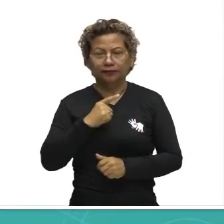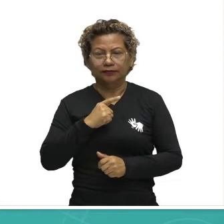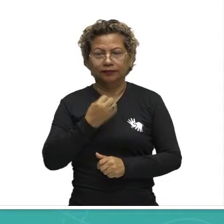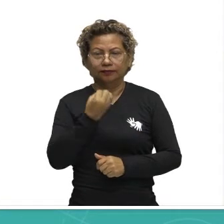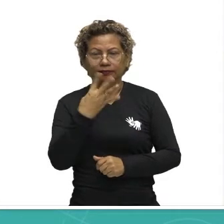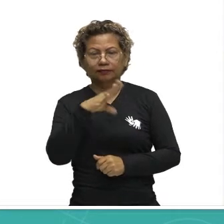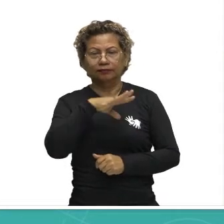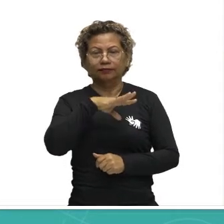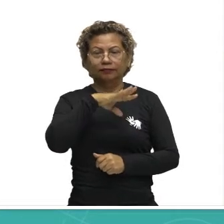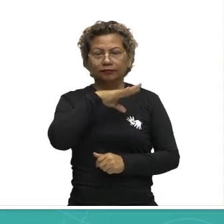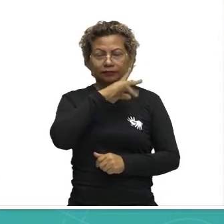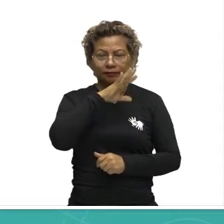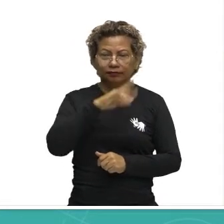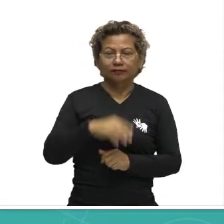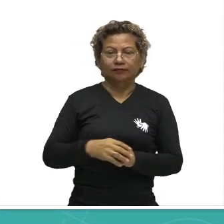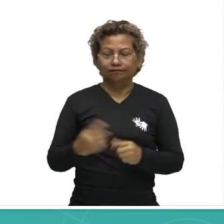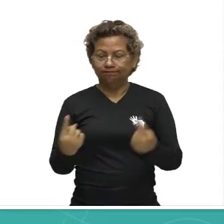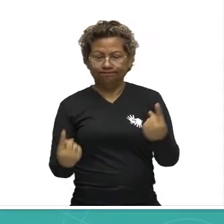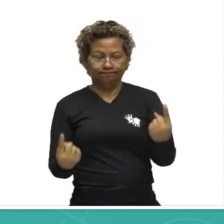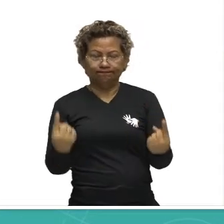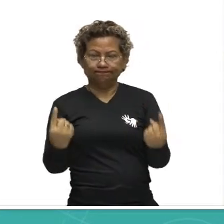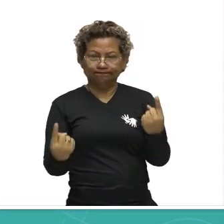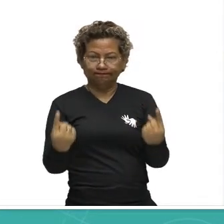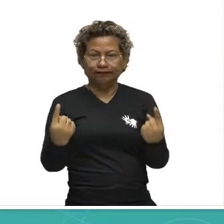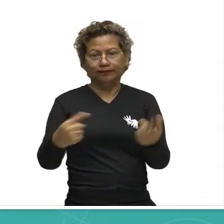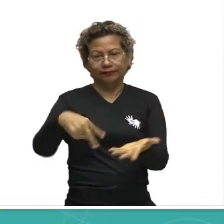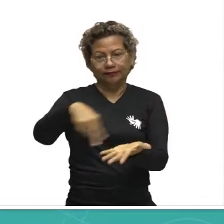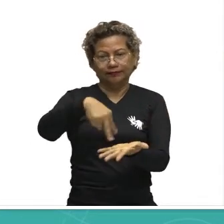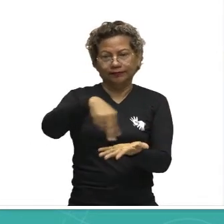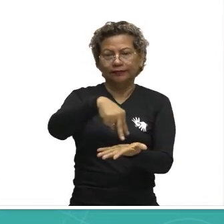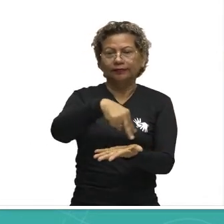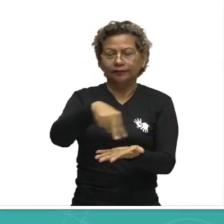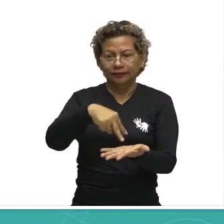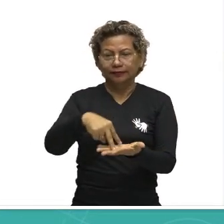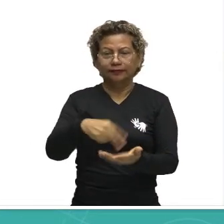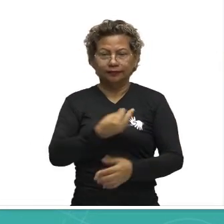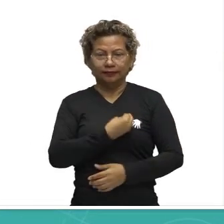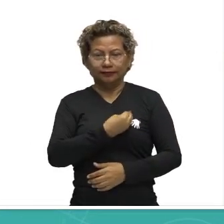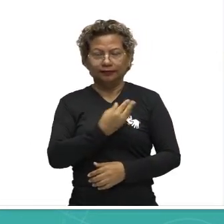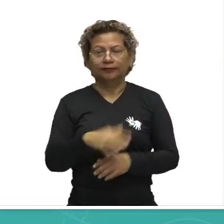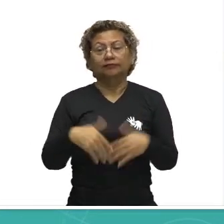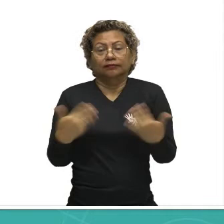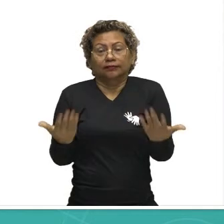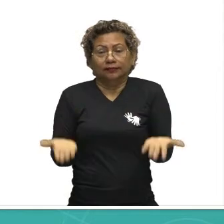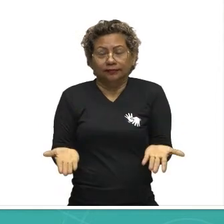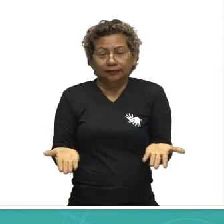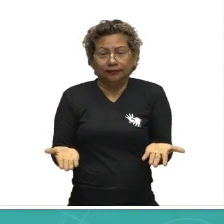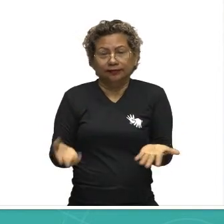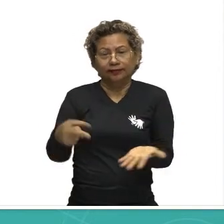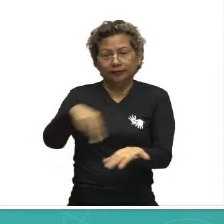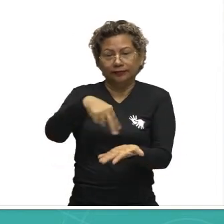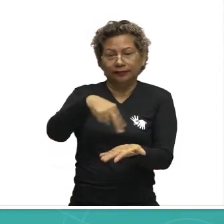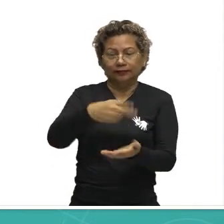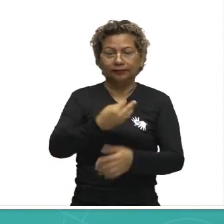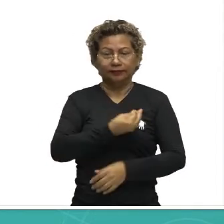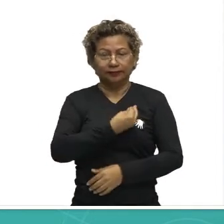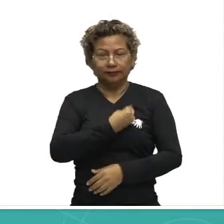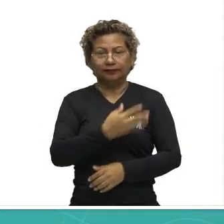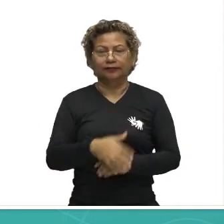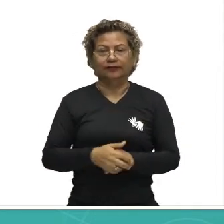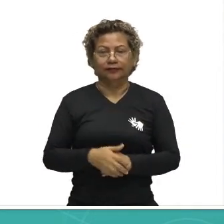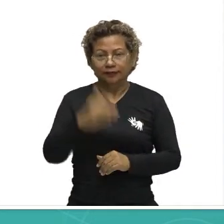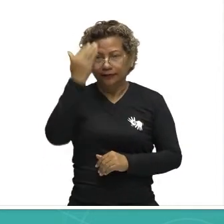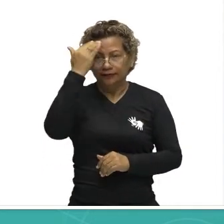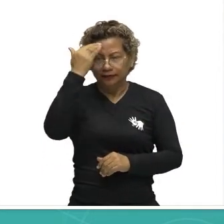onde opostos são independentes e a dança da vida. Então, é a dança da vida. Deu